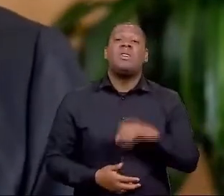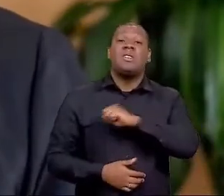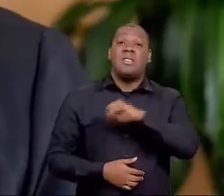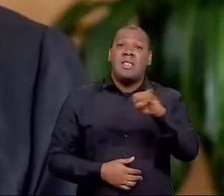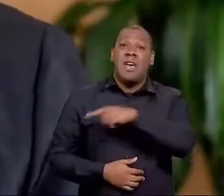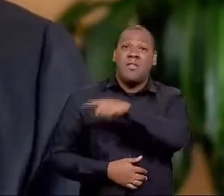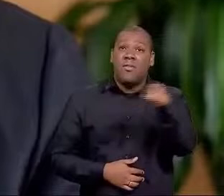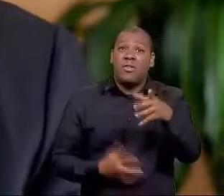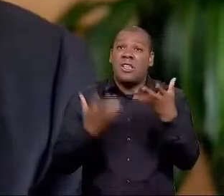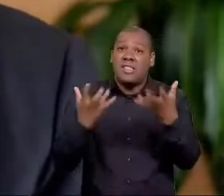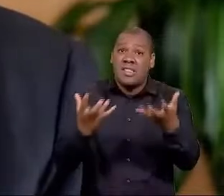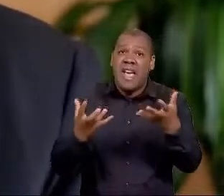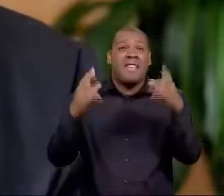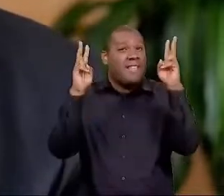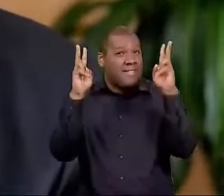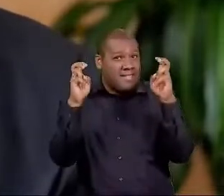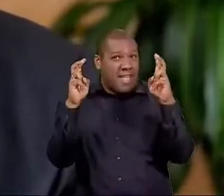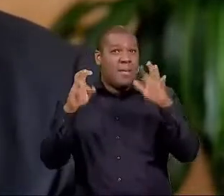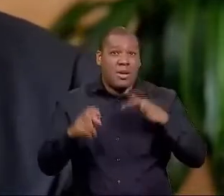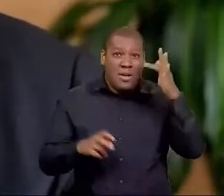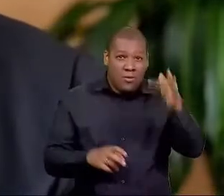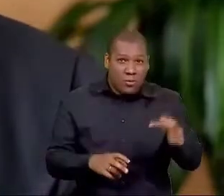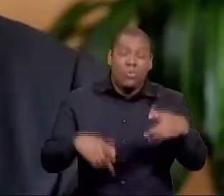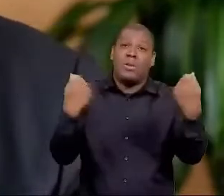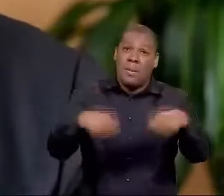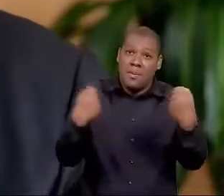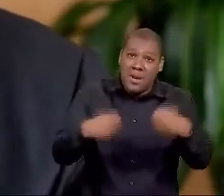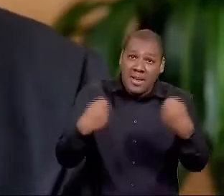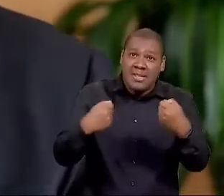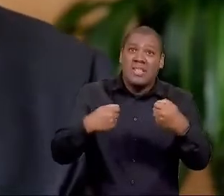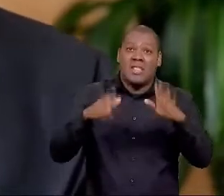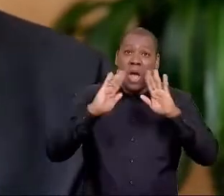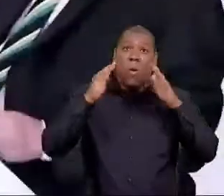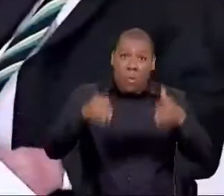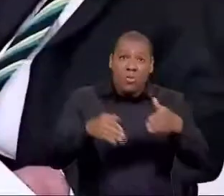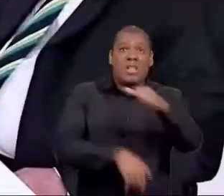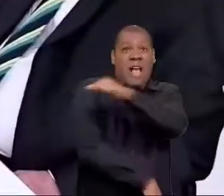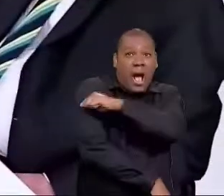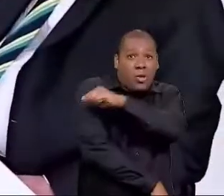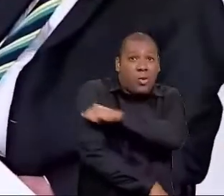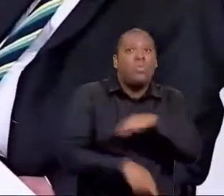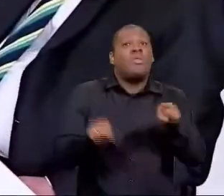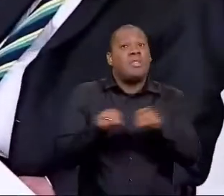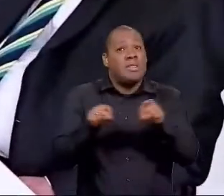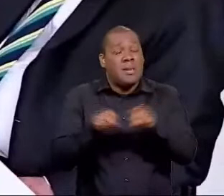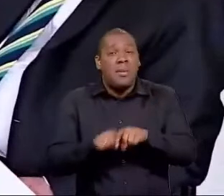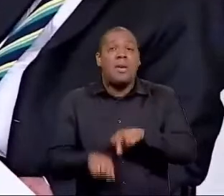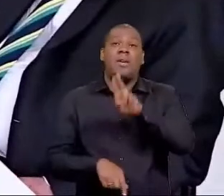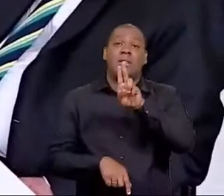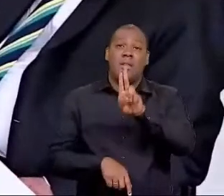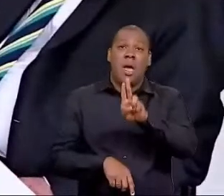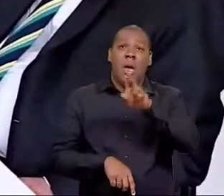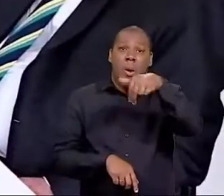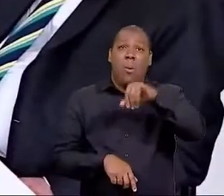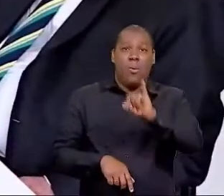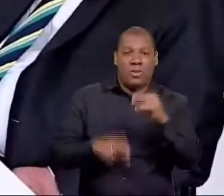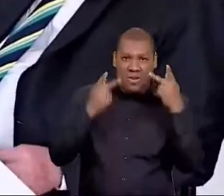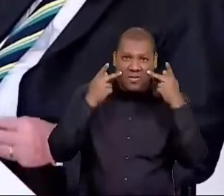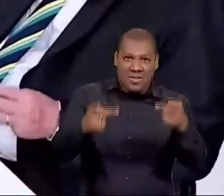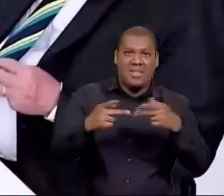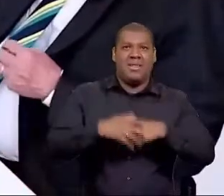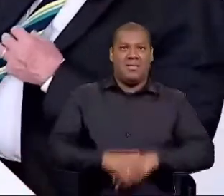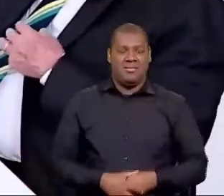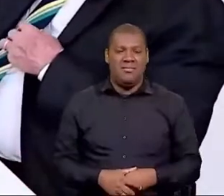dos estudantes. Por isso que eu fiquei muito feliz de ir ao Congresso da UNE. Bom, presidente, muito obrigado por essa...